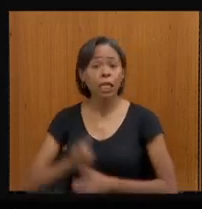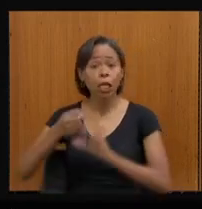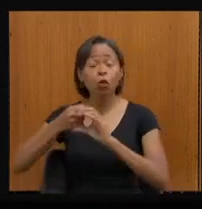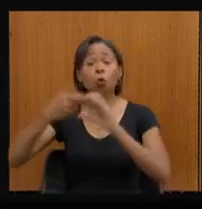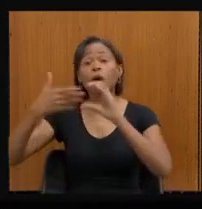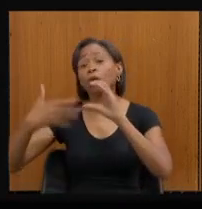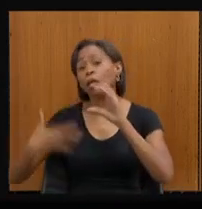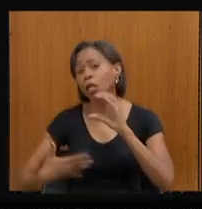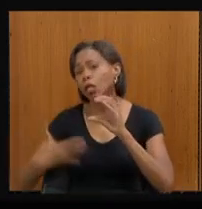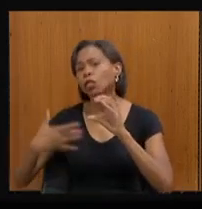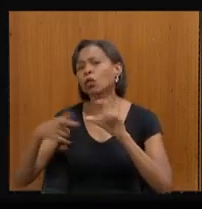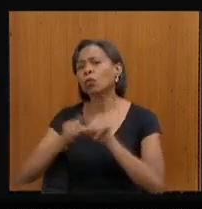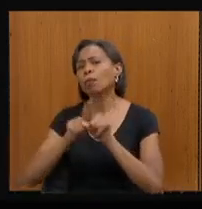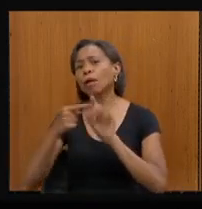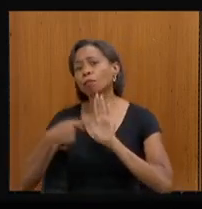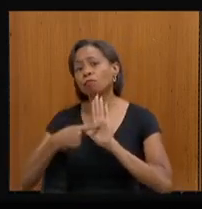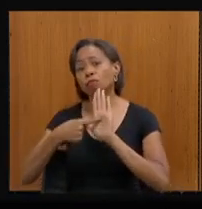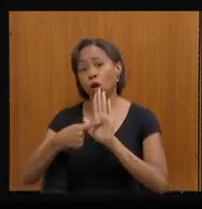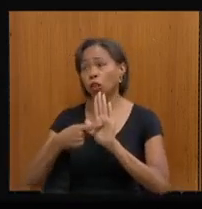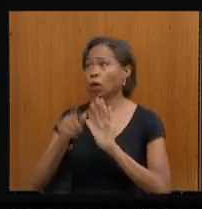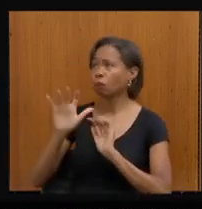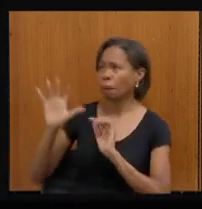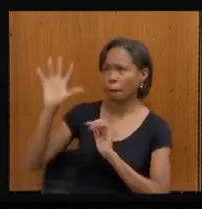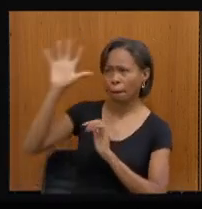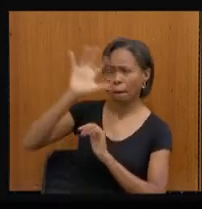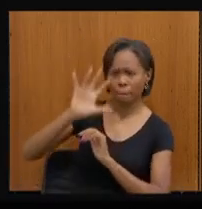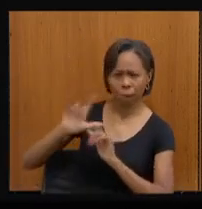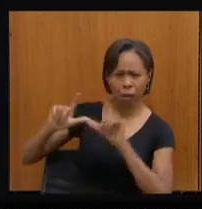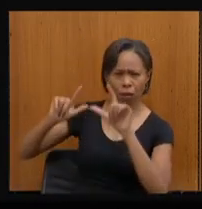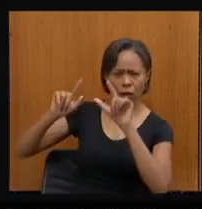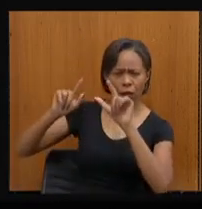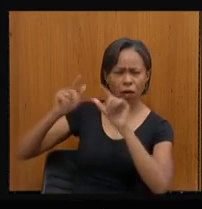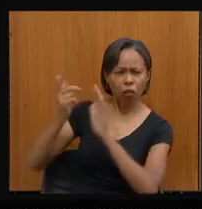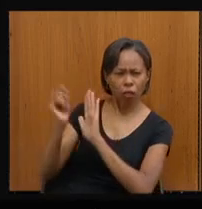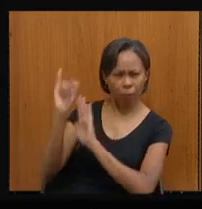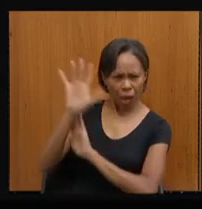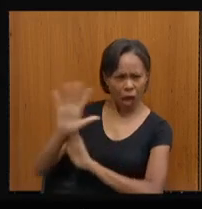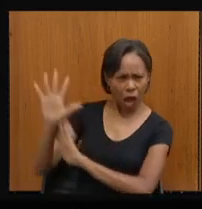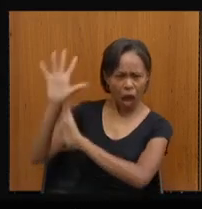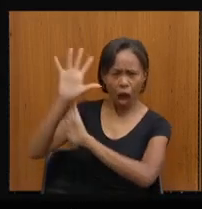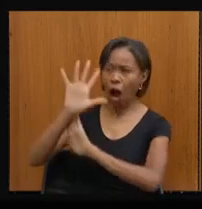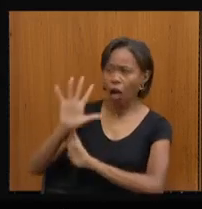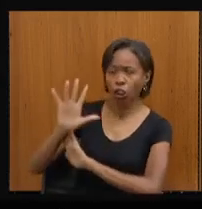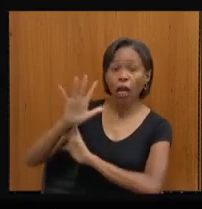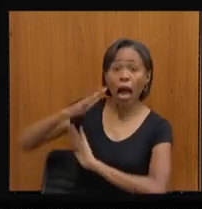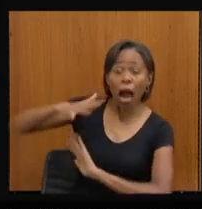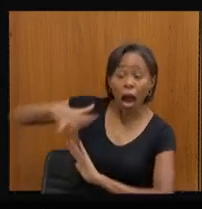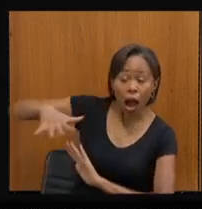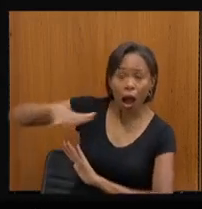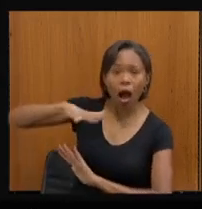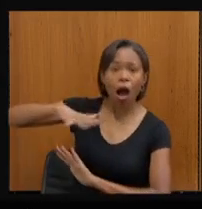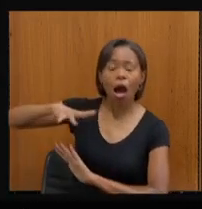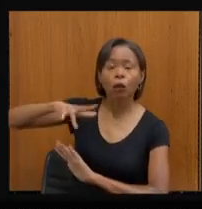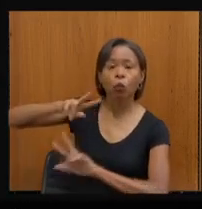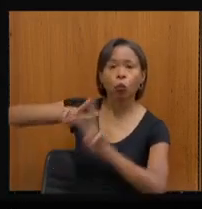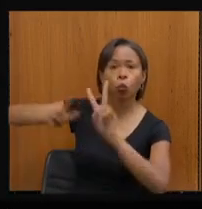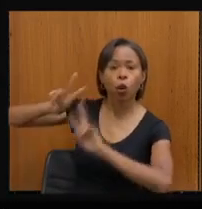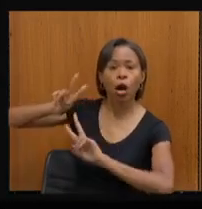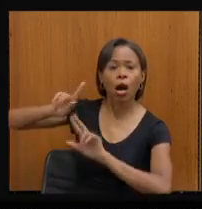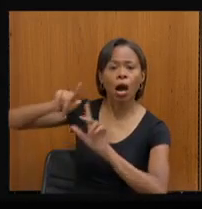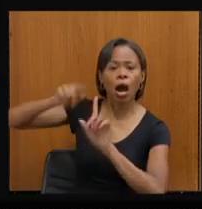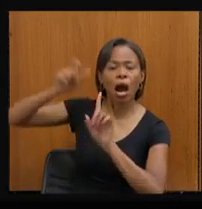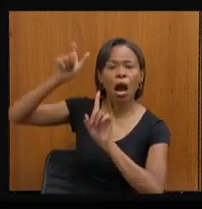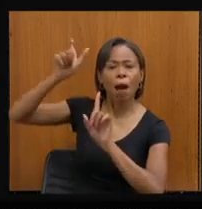característica e nós estamos nós estamos um mesmo Ponto a geração de área de óleo e gás nessa dessas Barras